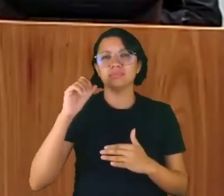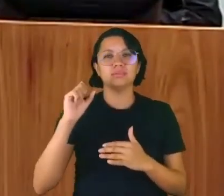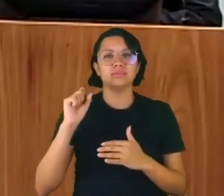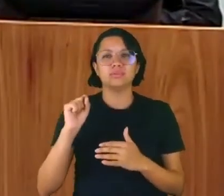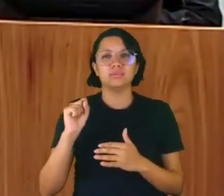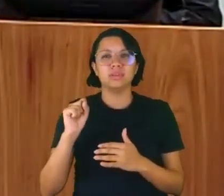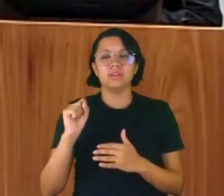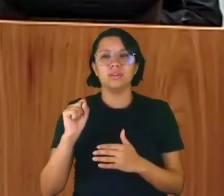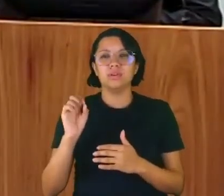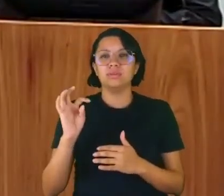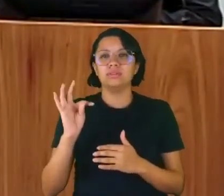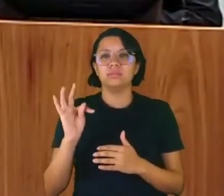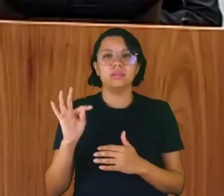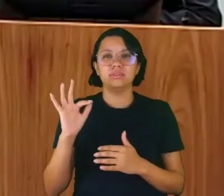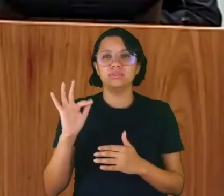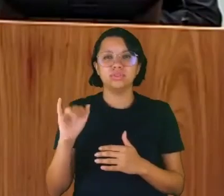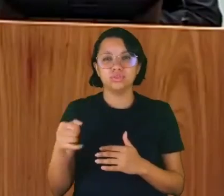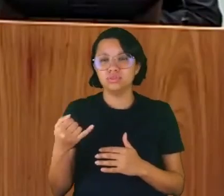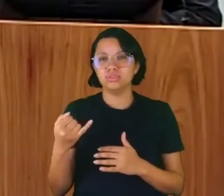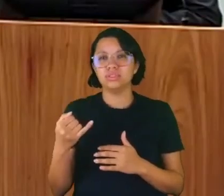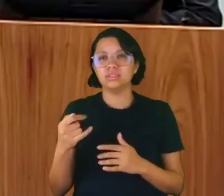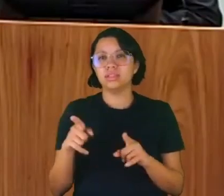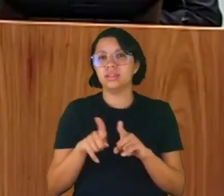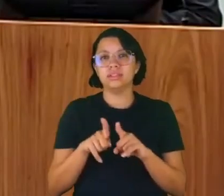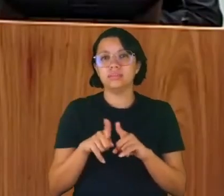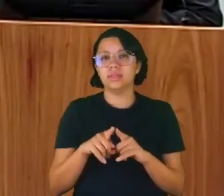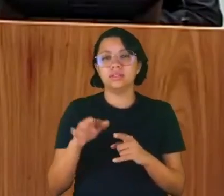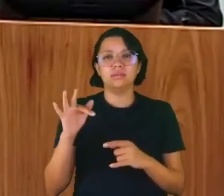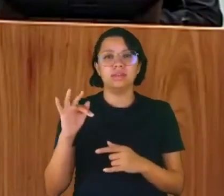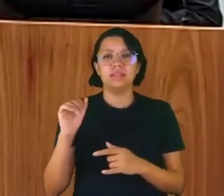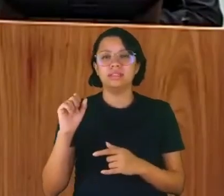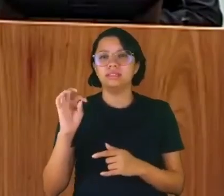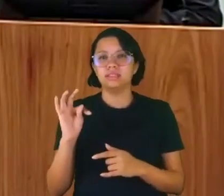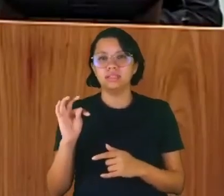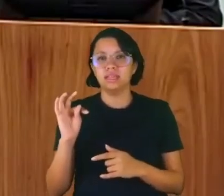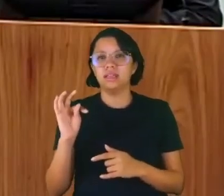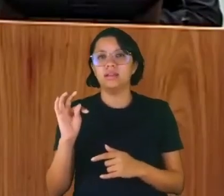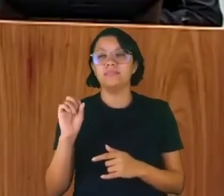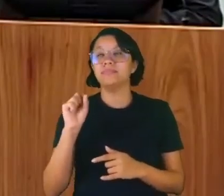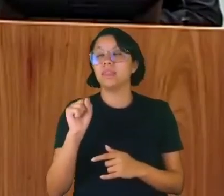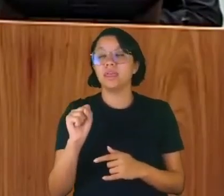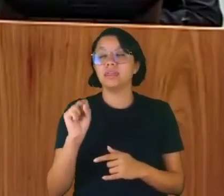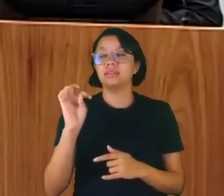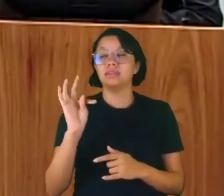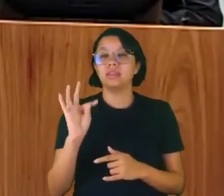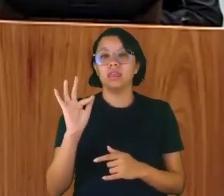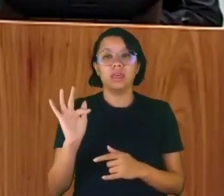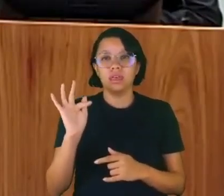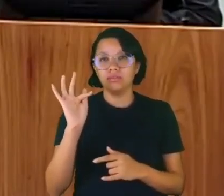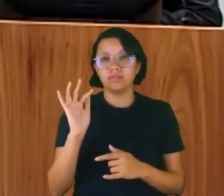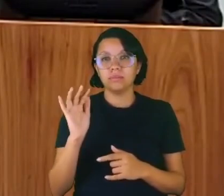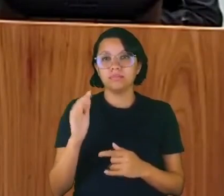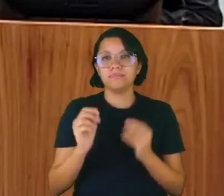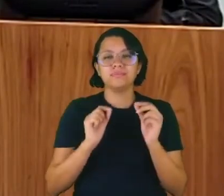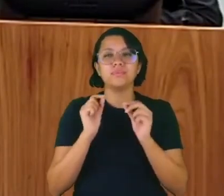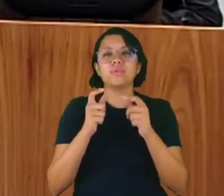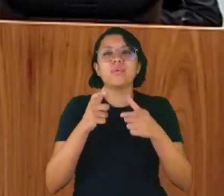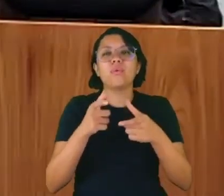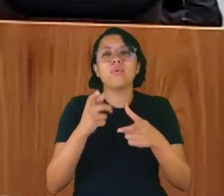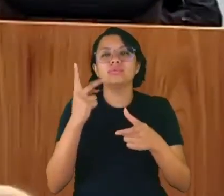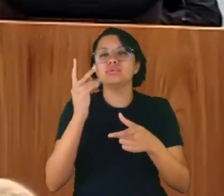Justiça e no Supremo. Porque onde está, na sua